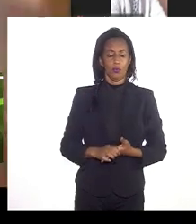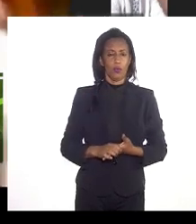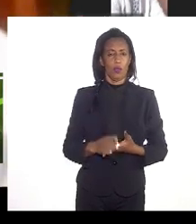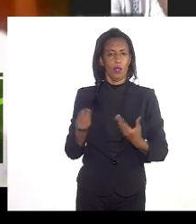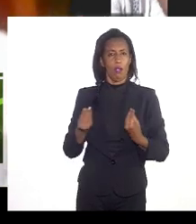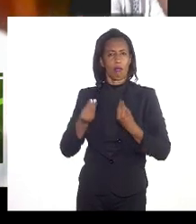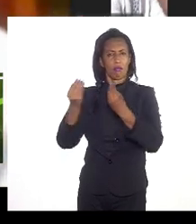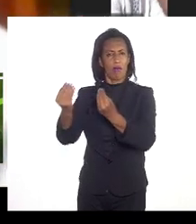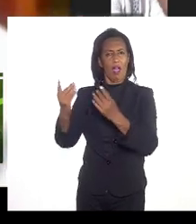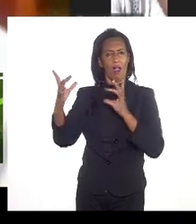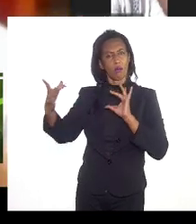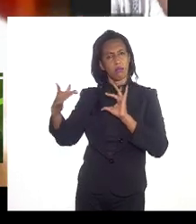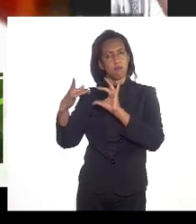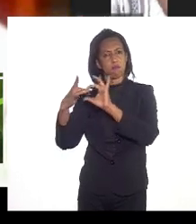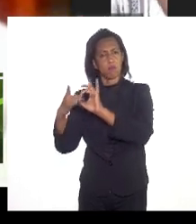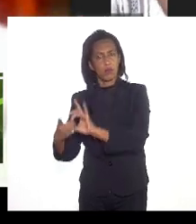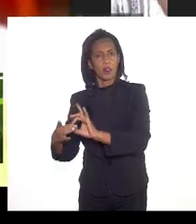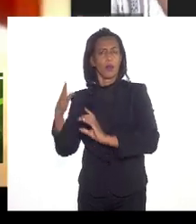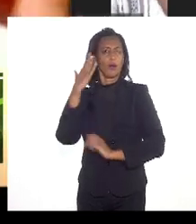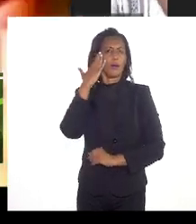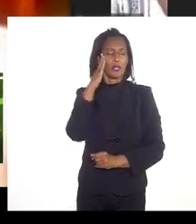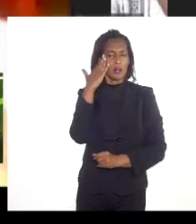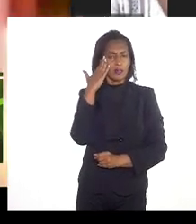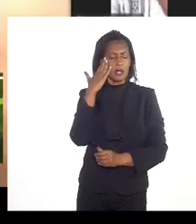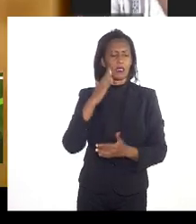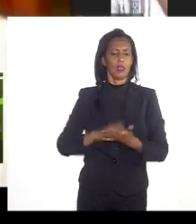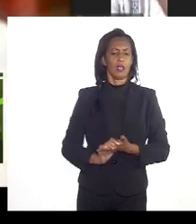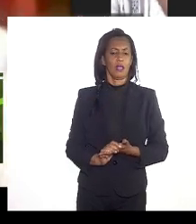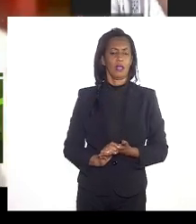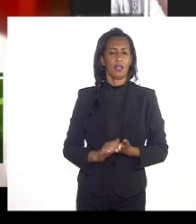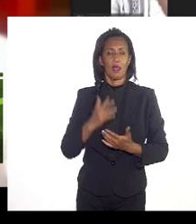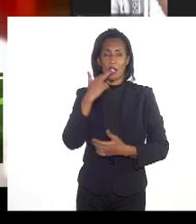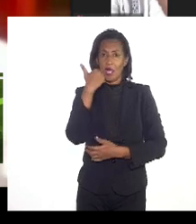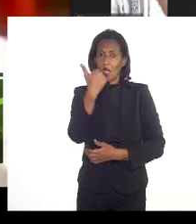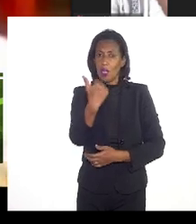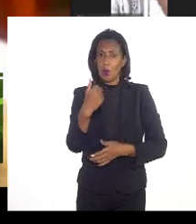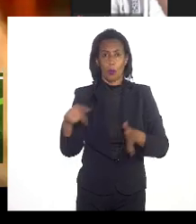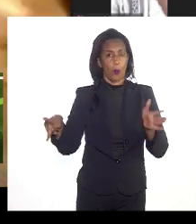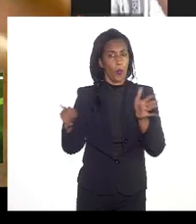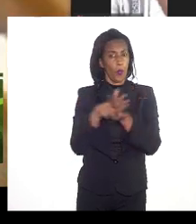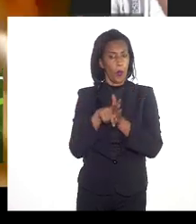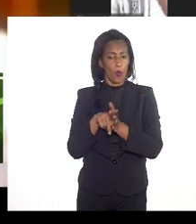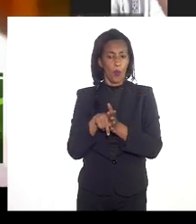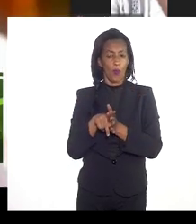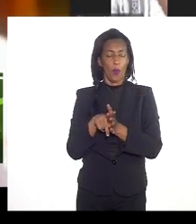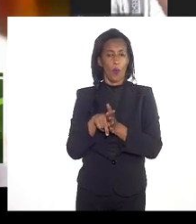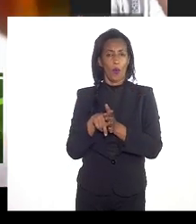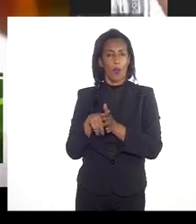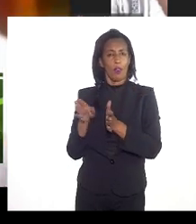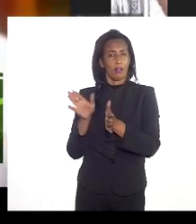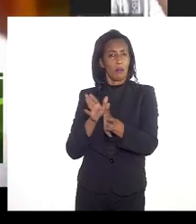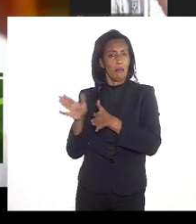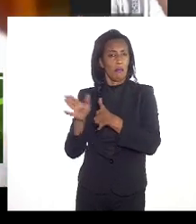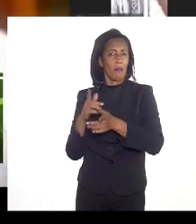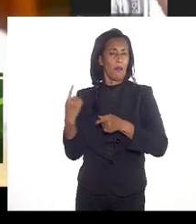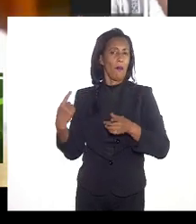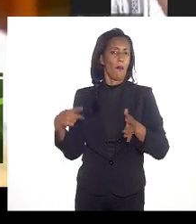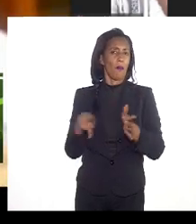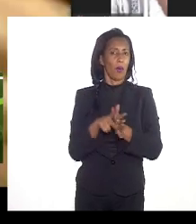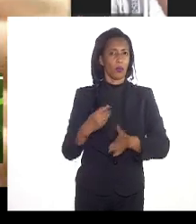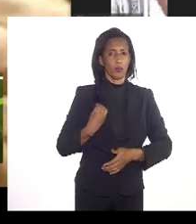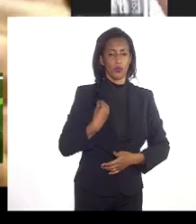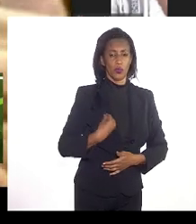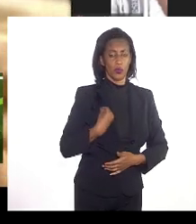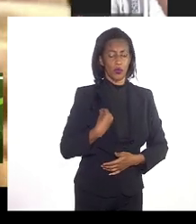Promover aproximações, né? Entender, principalmente aqueles grupos que têm línguas próprias, né? Que têm mecanismos próprios de vida, e o Estado deve